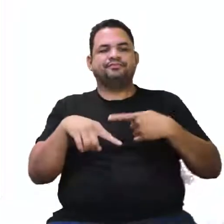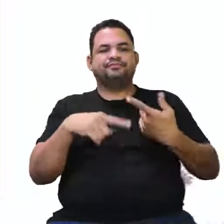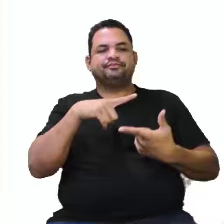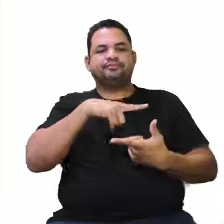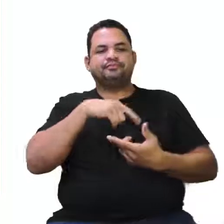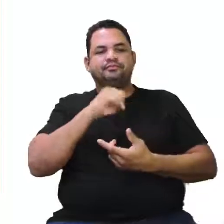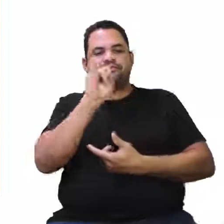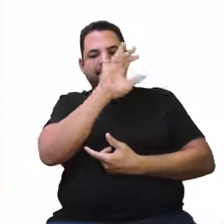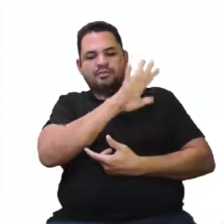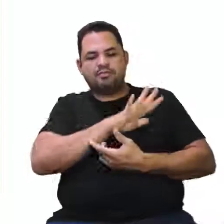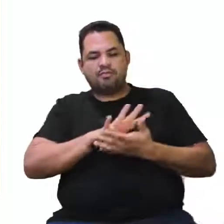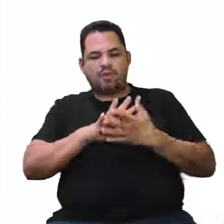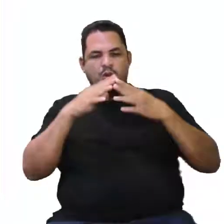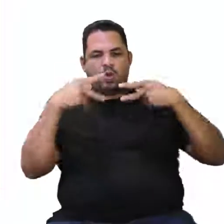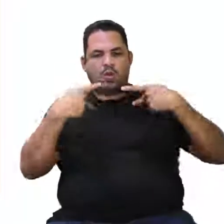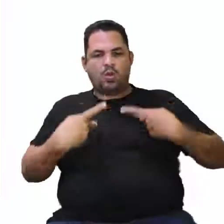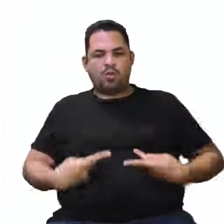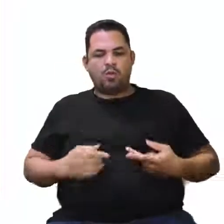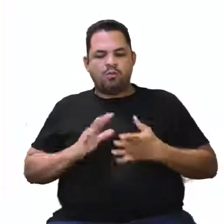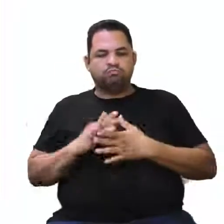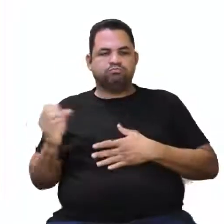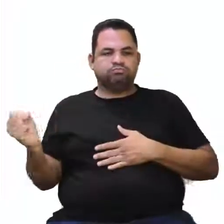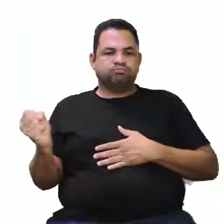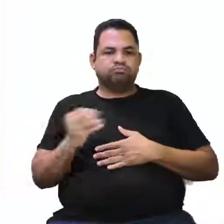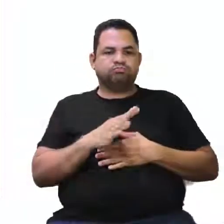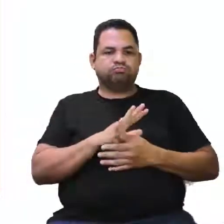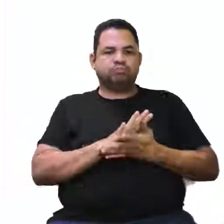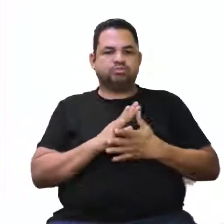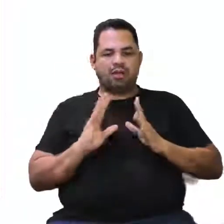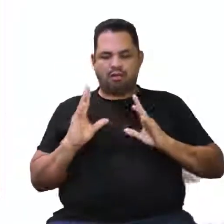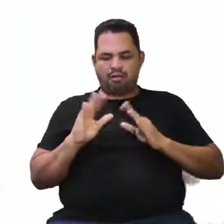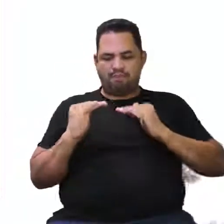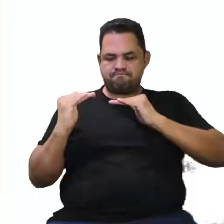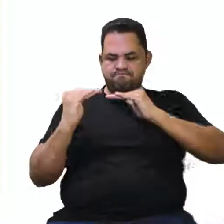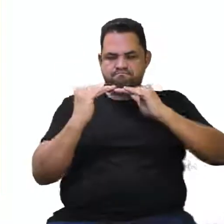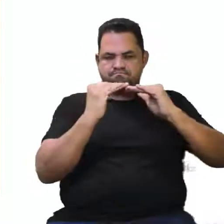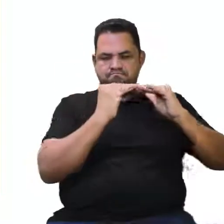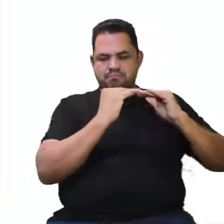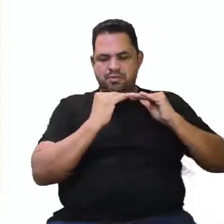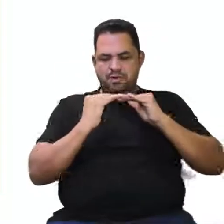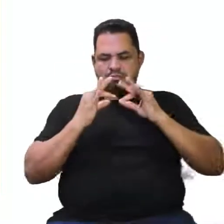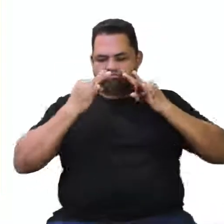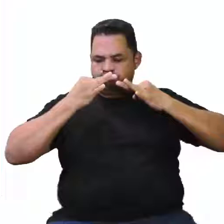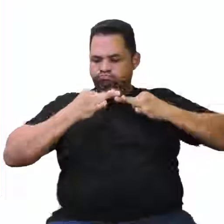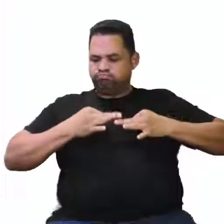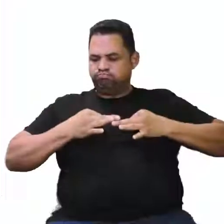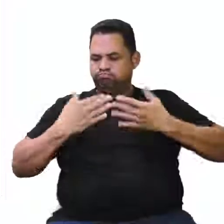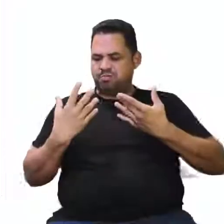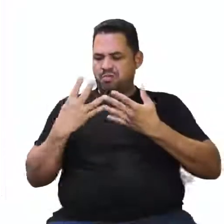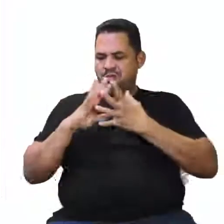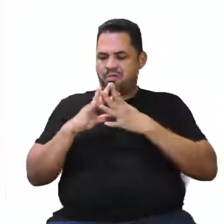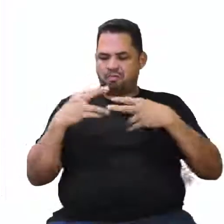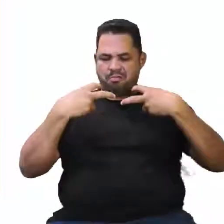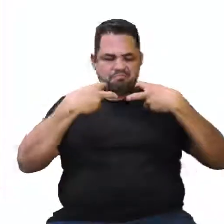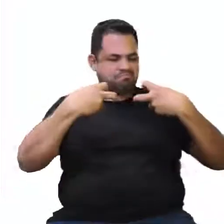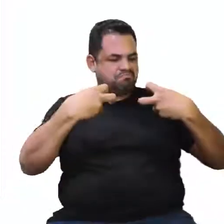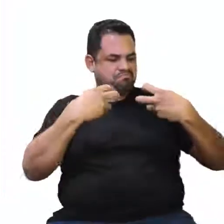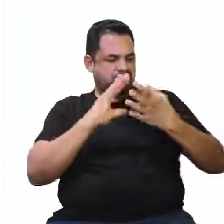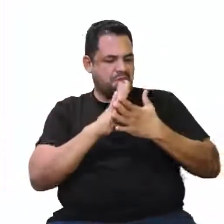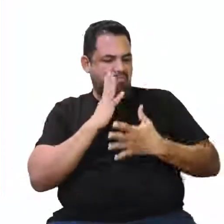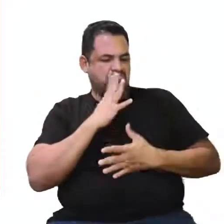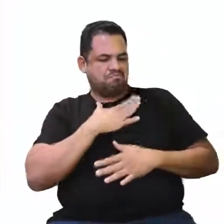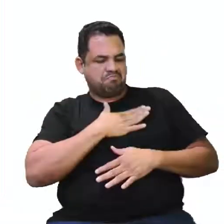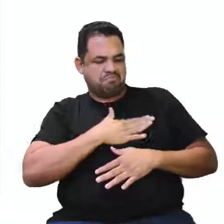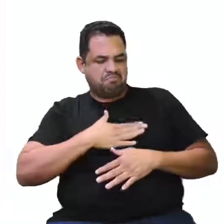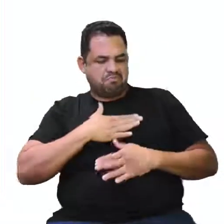a imagem corporal na juventude e a idolatria de padrões corporais. Interessante, professora,